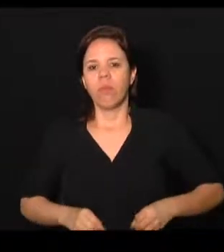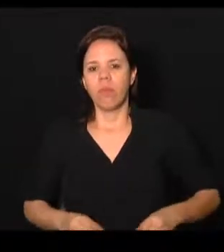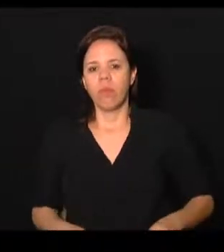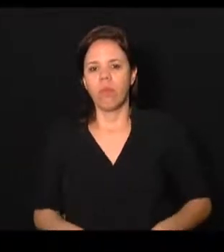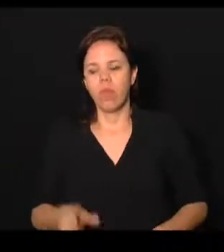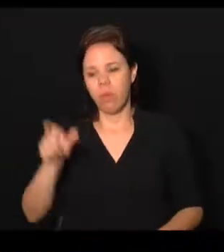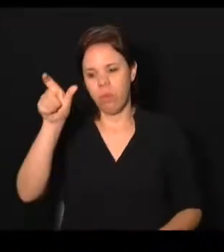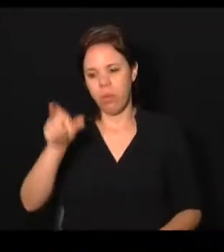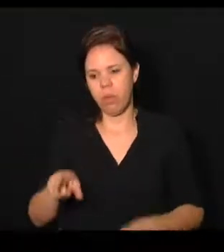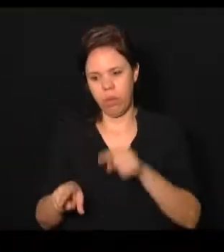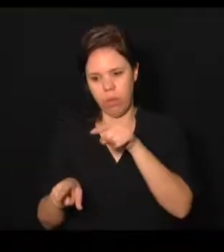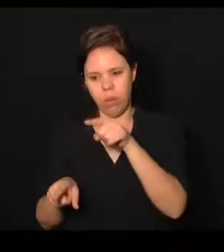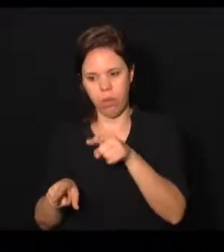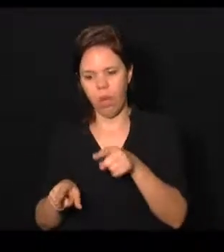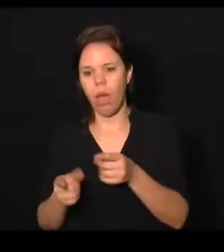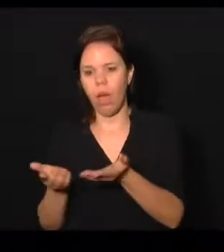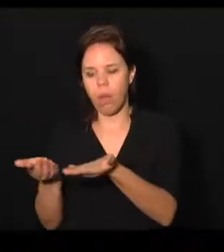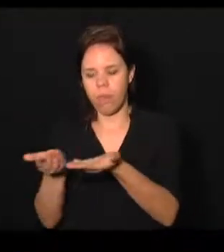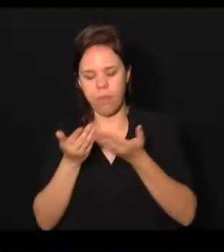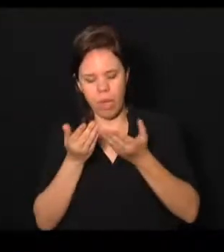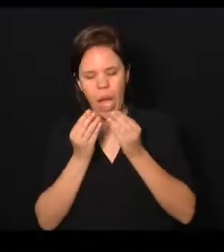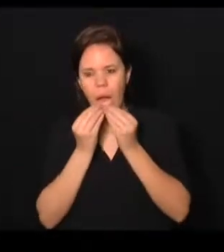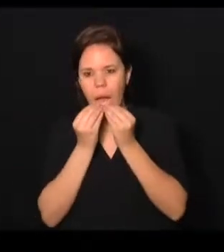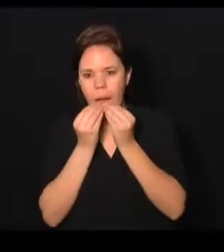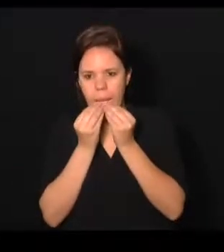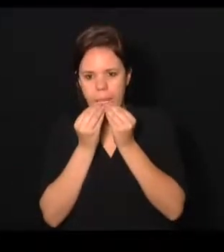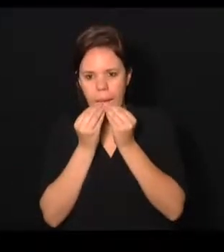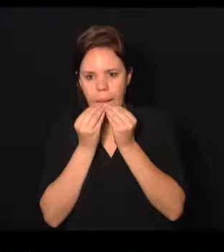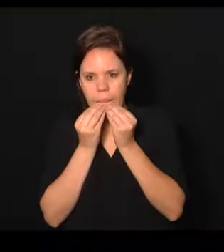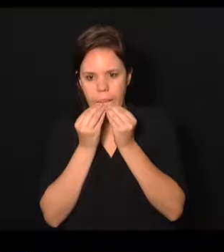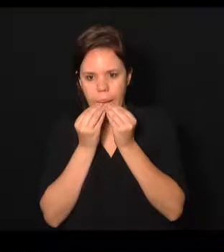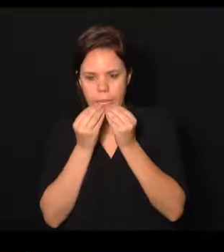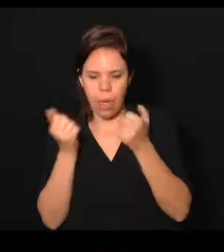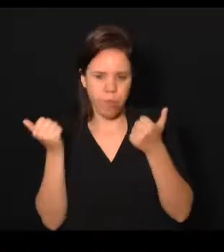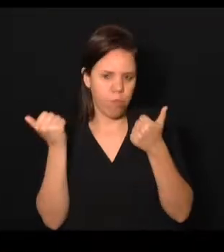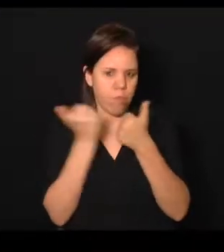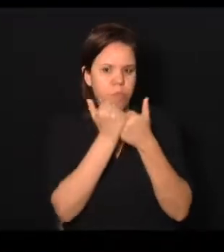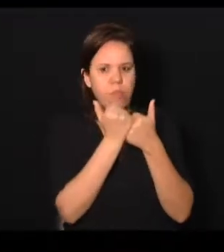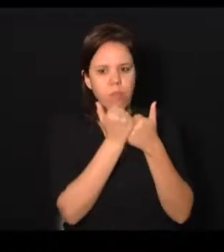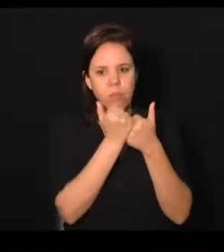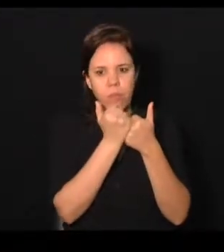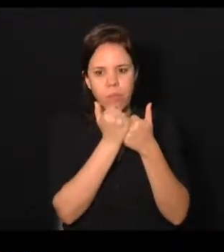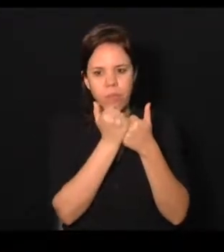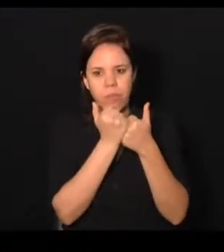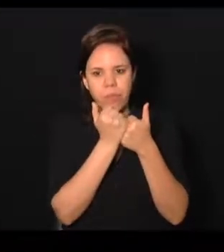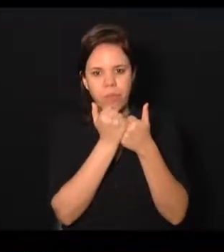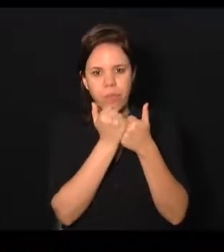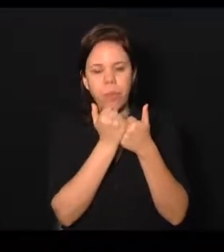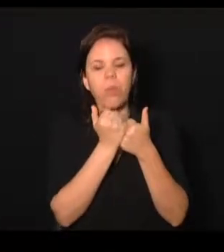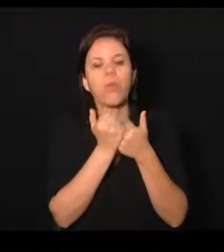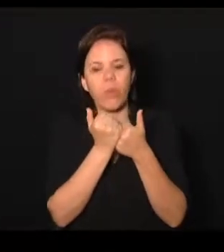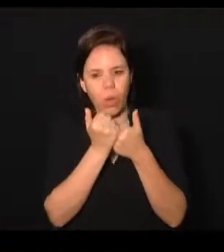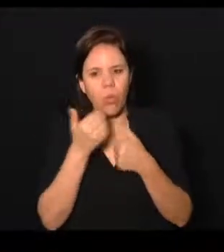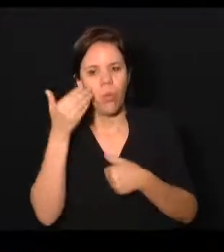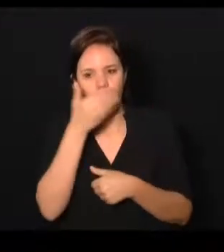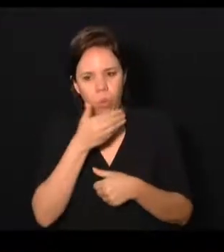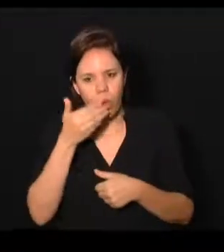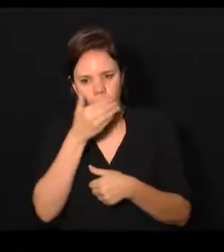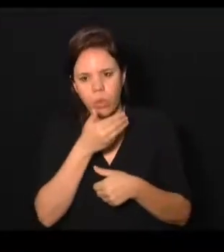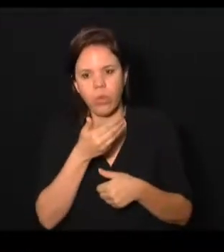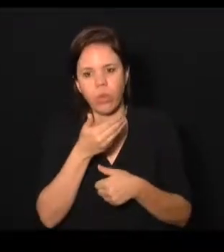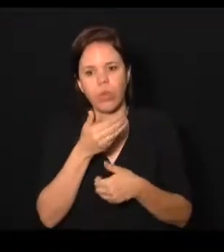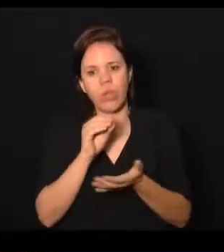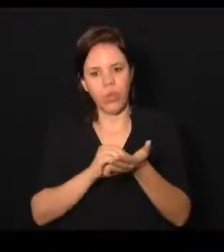vai receber um lanche que é para repor um pouco daquela glicose que ela perdeu na doação.